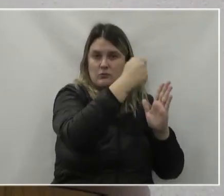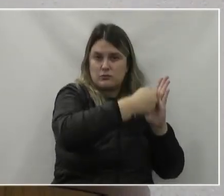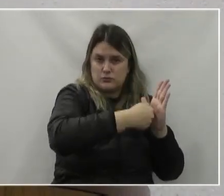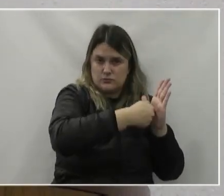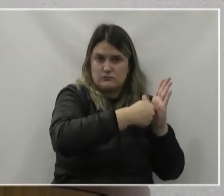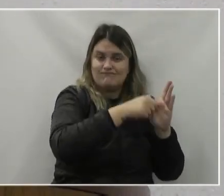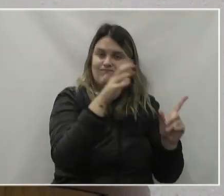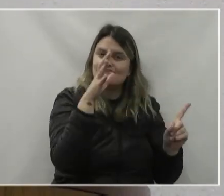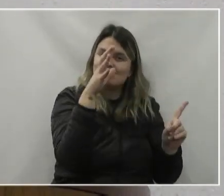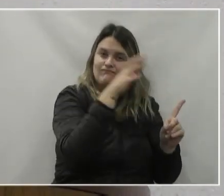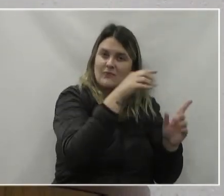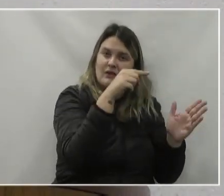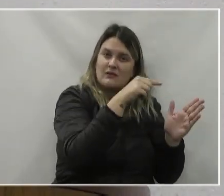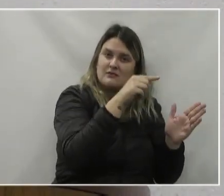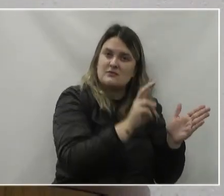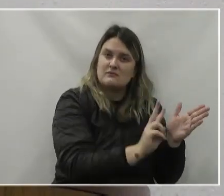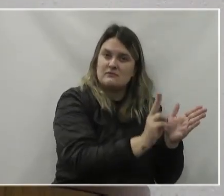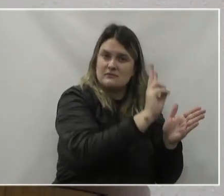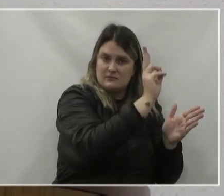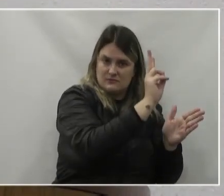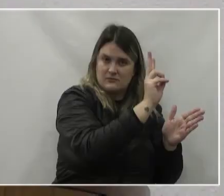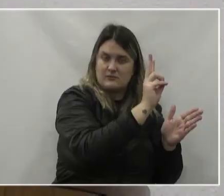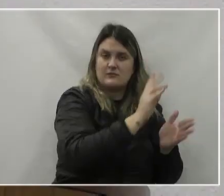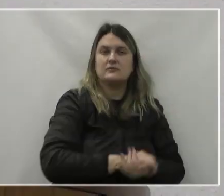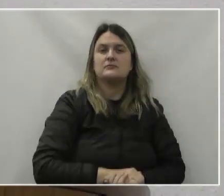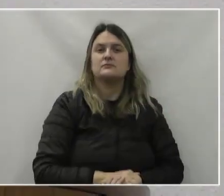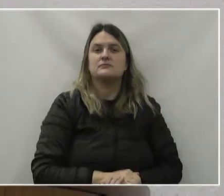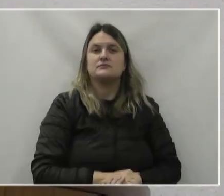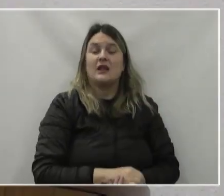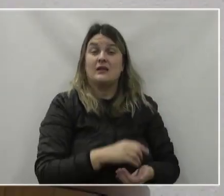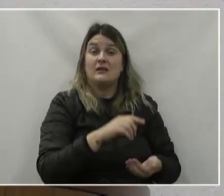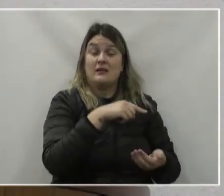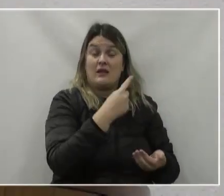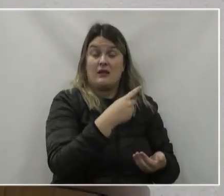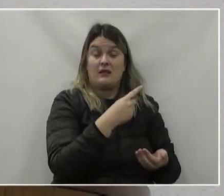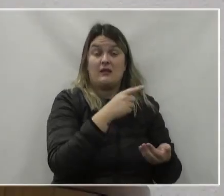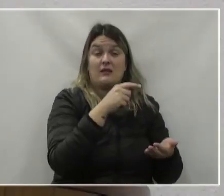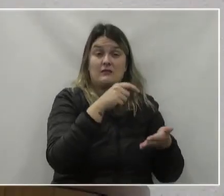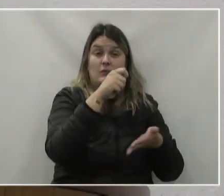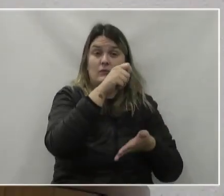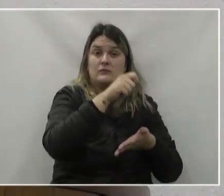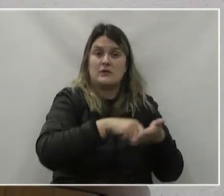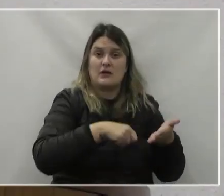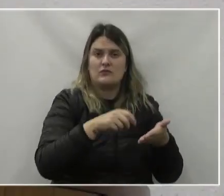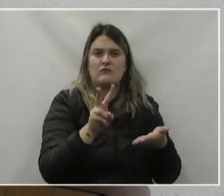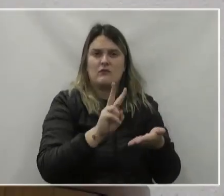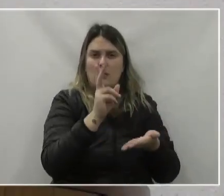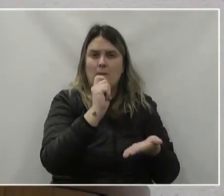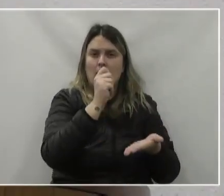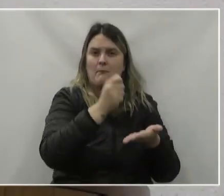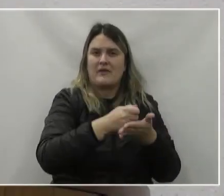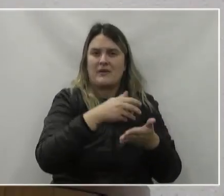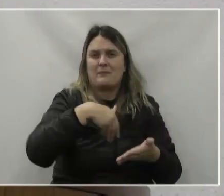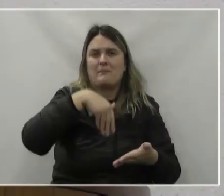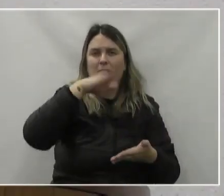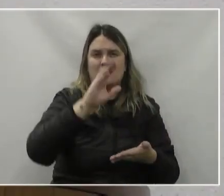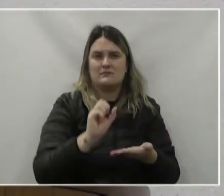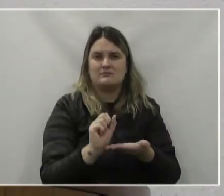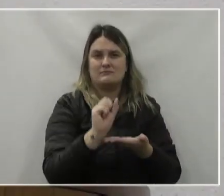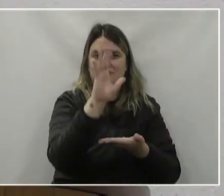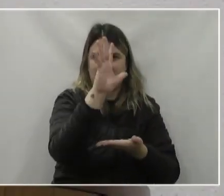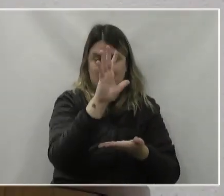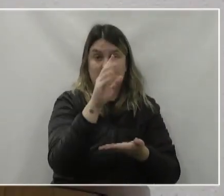isso, então, impactaria direto no contrato da concessão. Fazendo a projeção